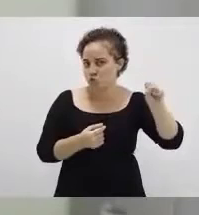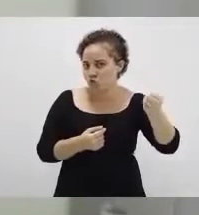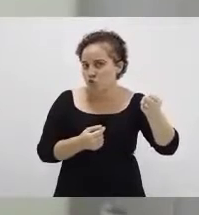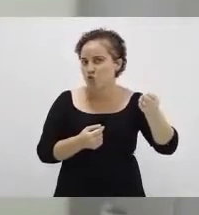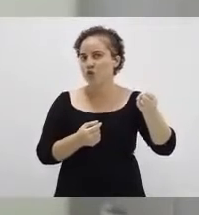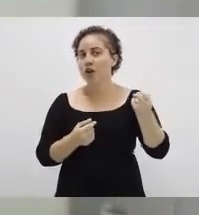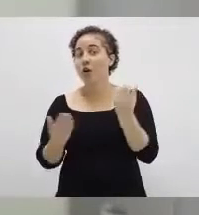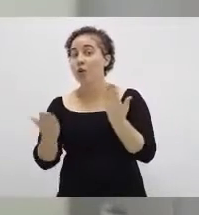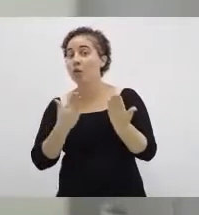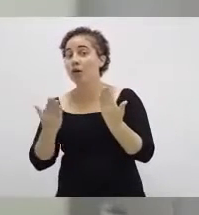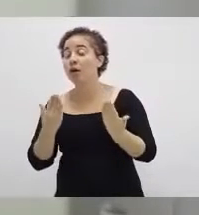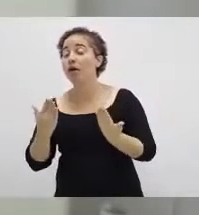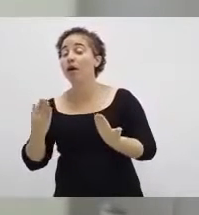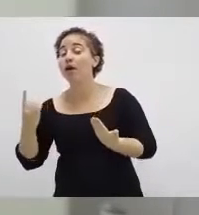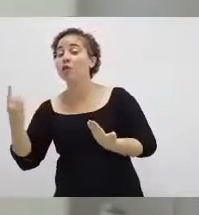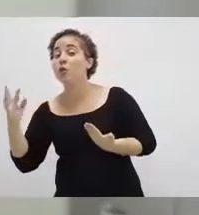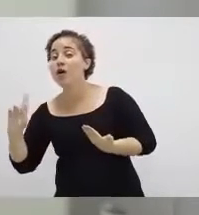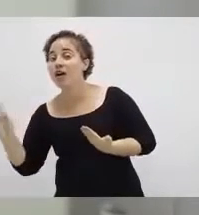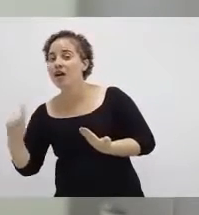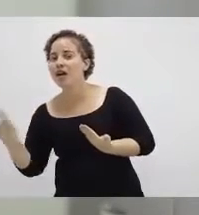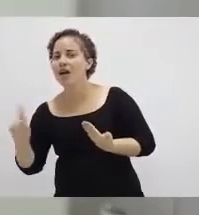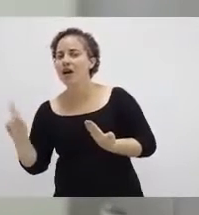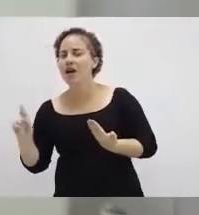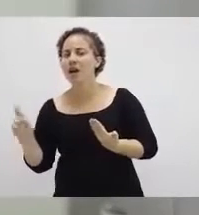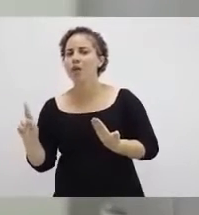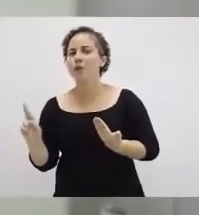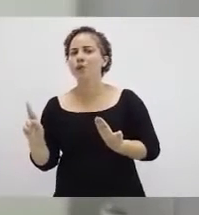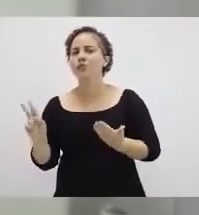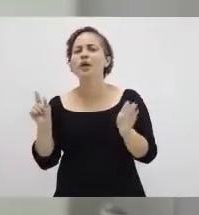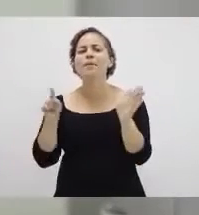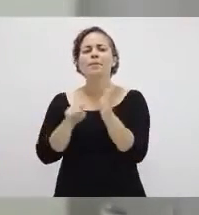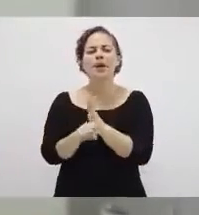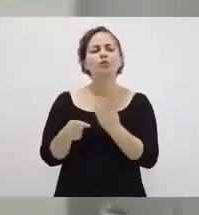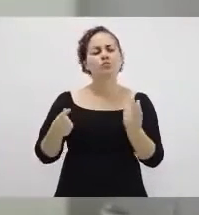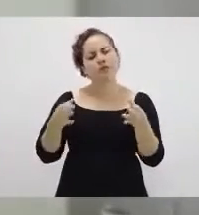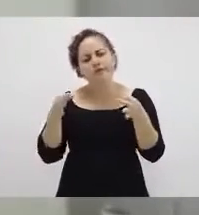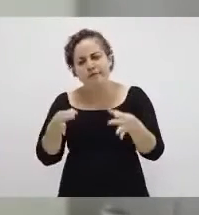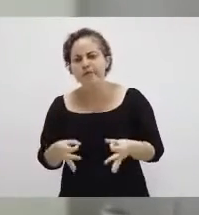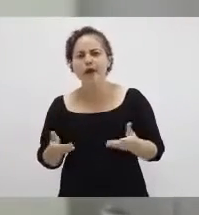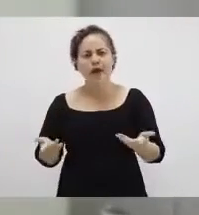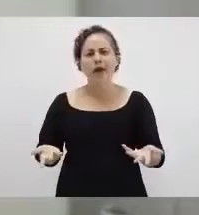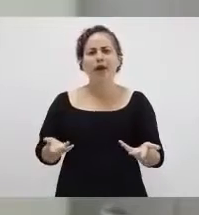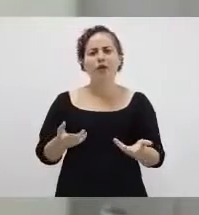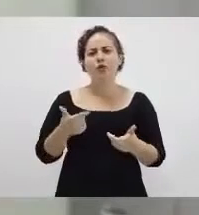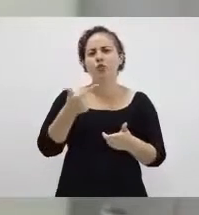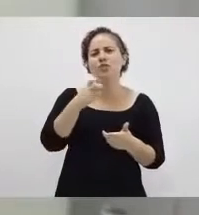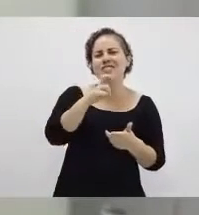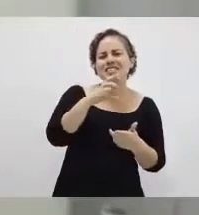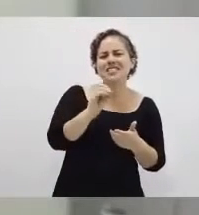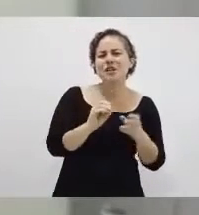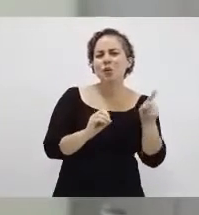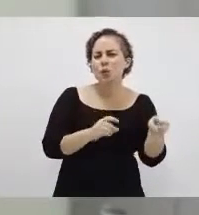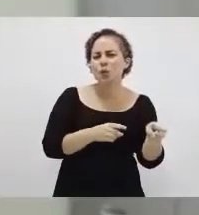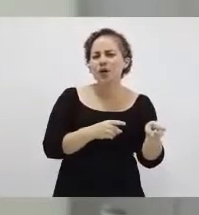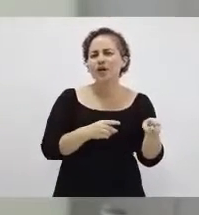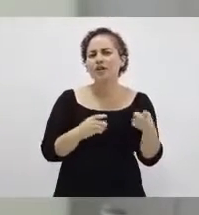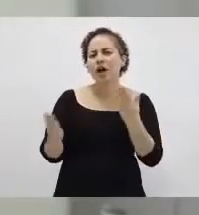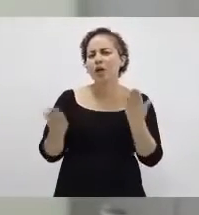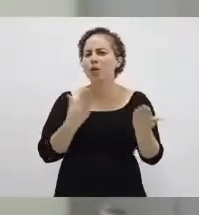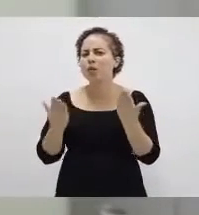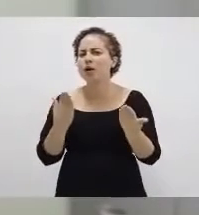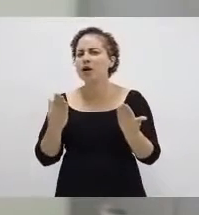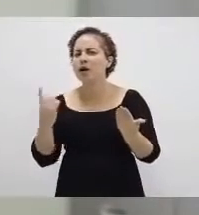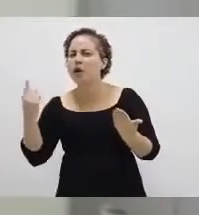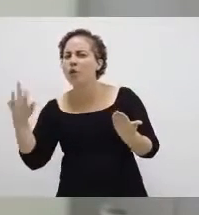informação não me ajuda muito. Porque a próxima pergunta que você faz é, não, tudo bem, é 250 para 1, mas quanto compra